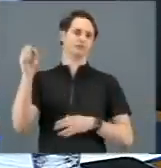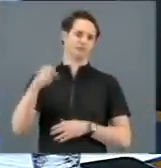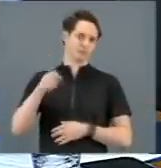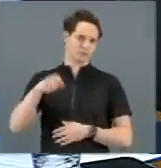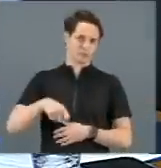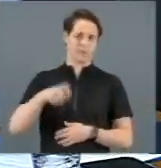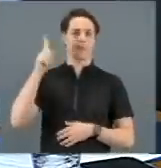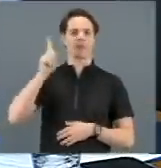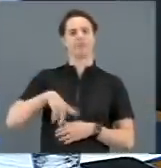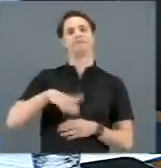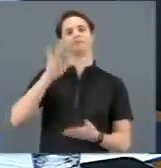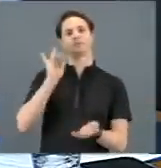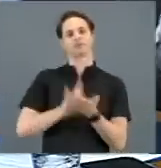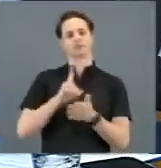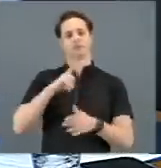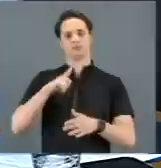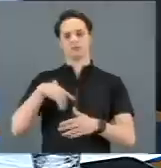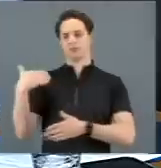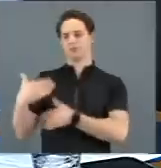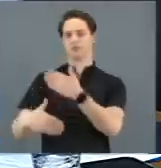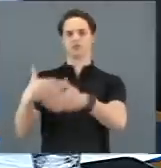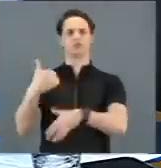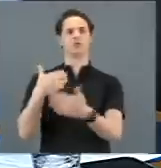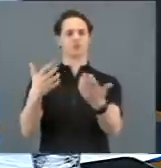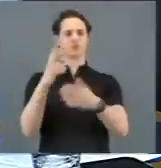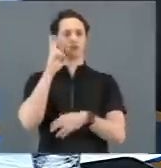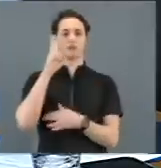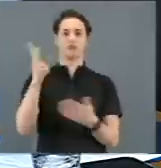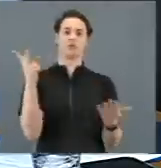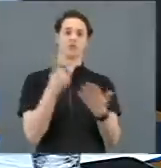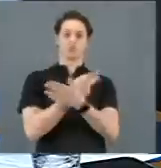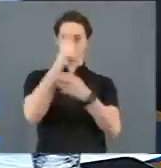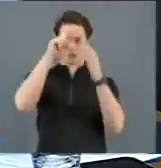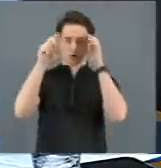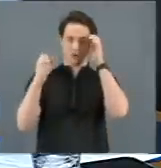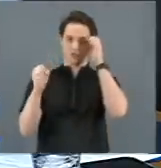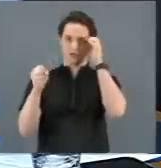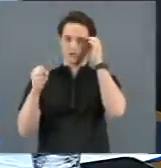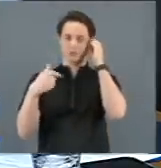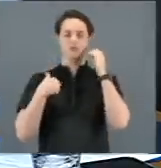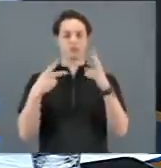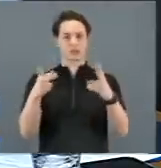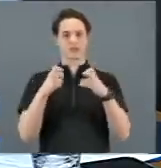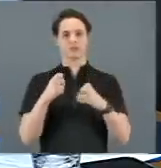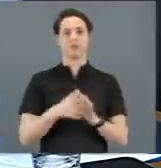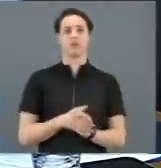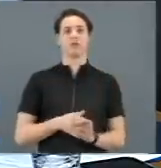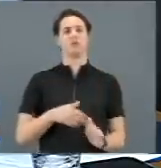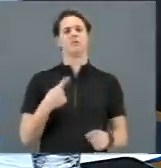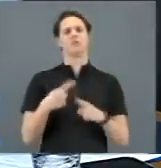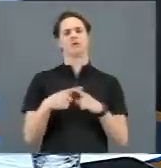é exatamente o processo que levou a acontecer o dia 8, na minha percepção. Porque ficou